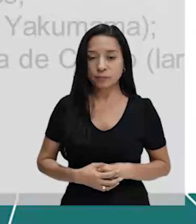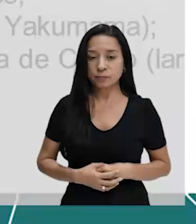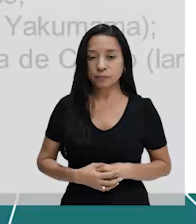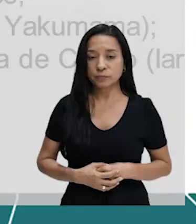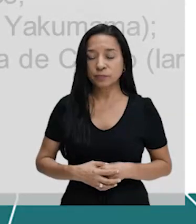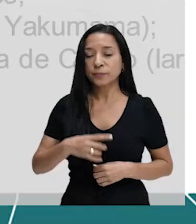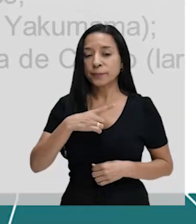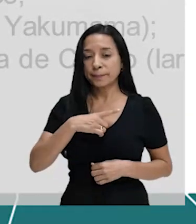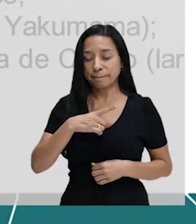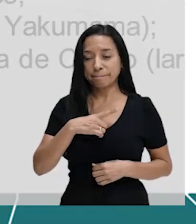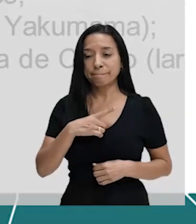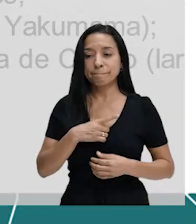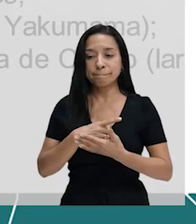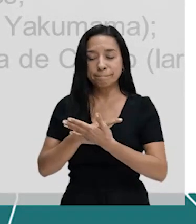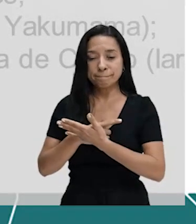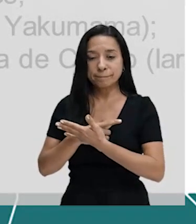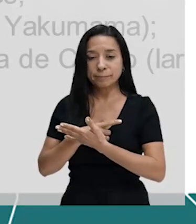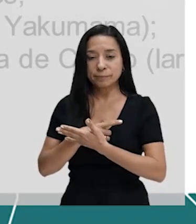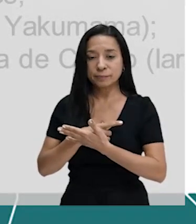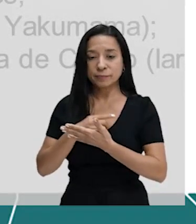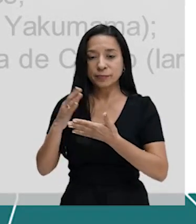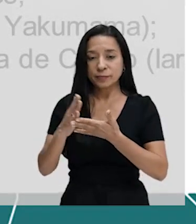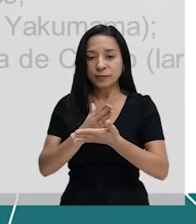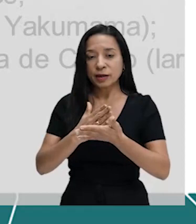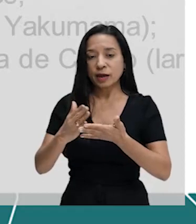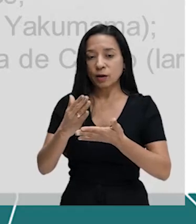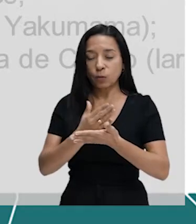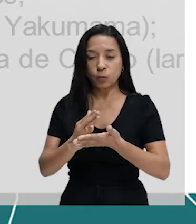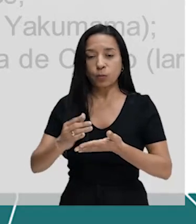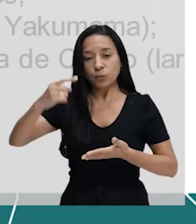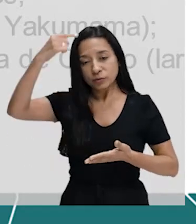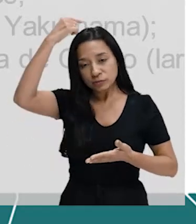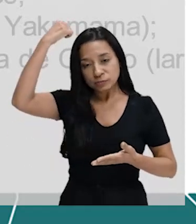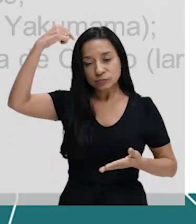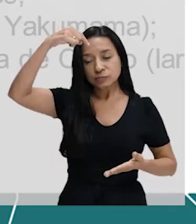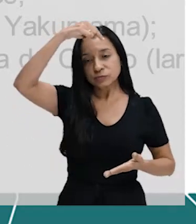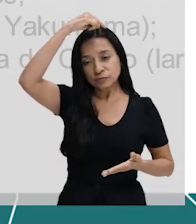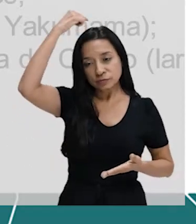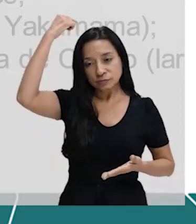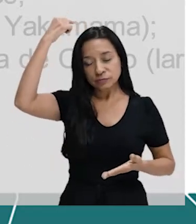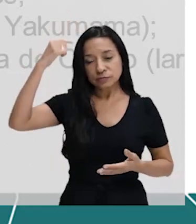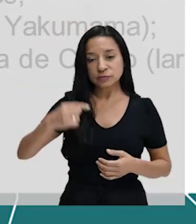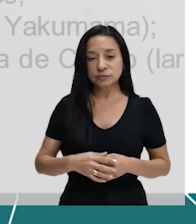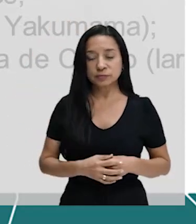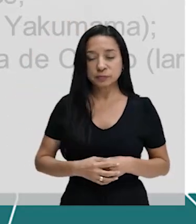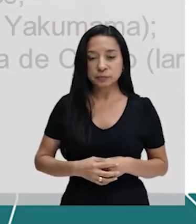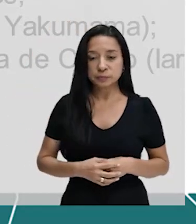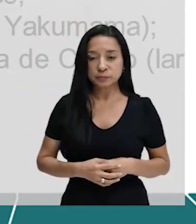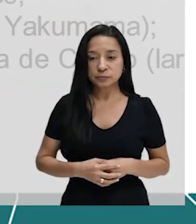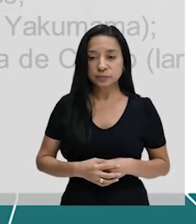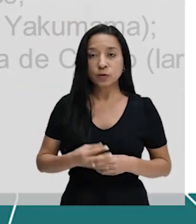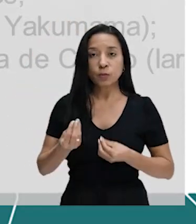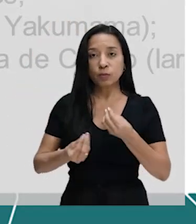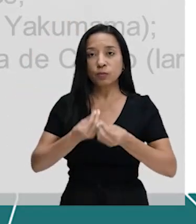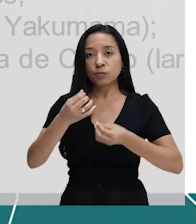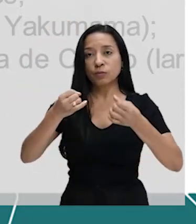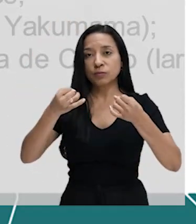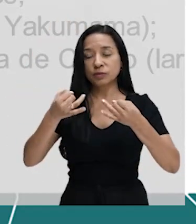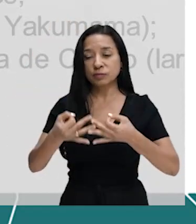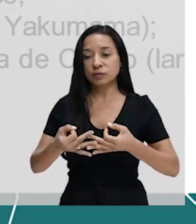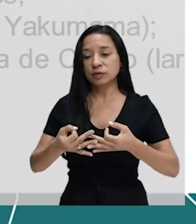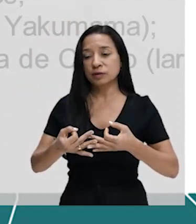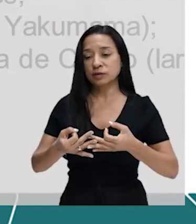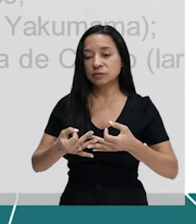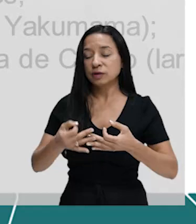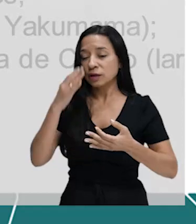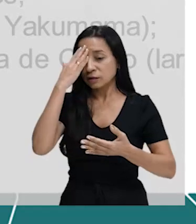Aqui eu tenho trouxe para vocês algumas divindades incas, né? Alguns deuses. Como nós já falamos, eles eram